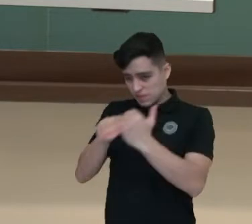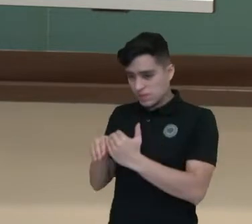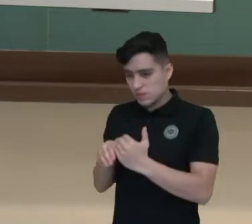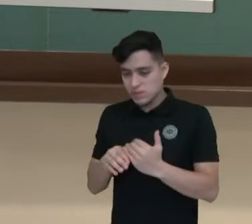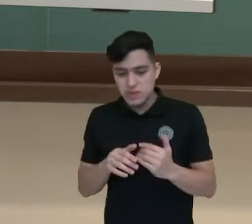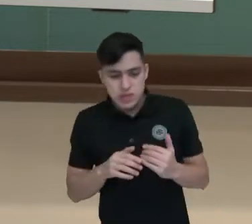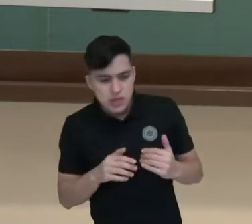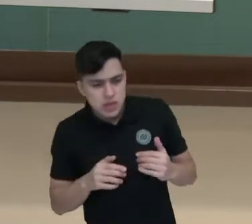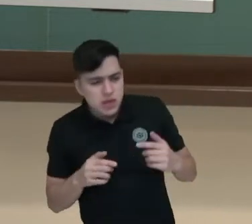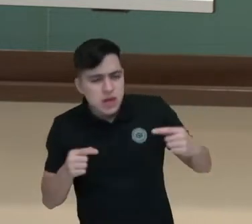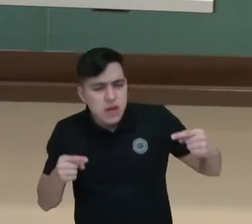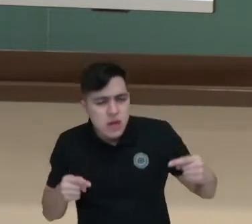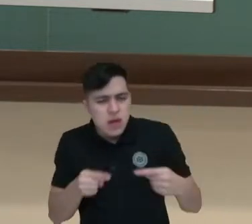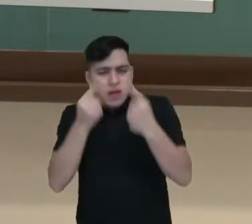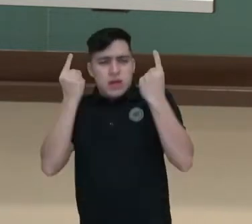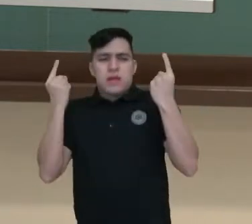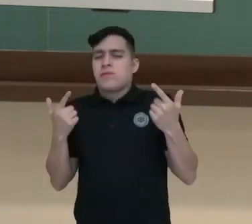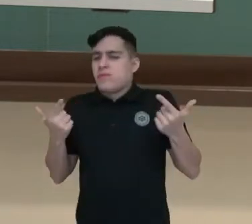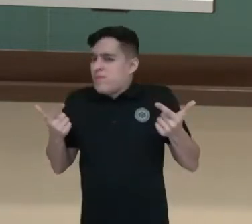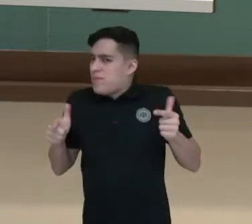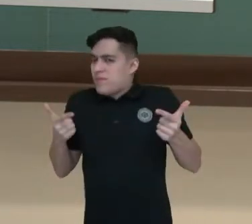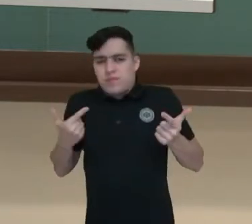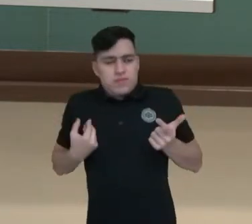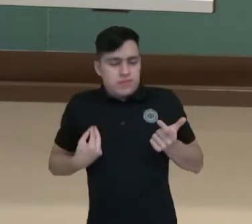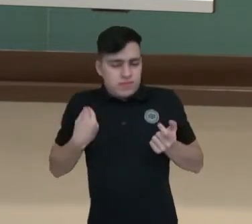mais divergência nessas medidas, né?